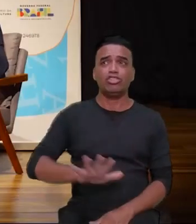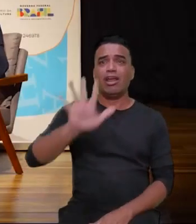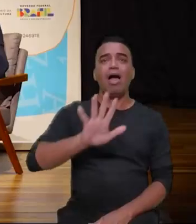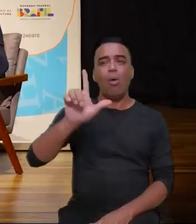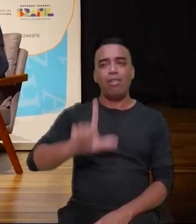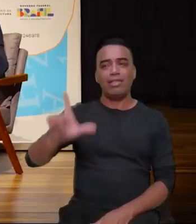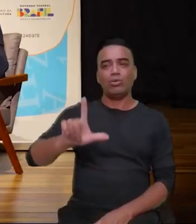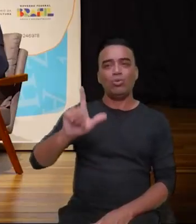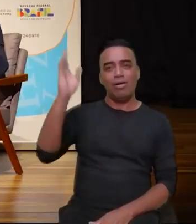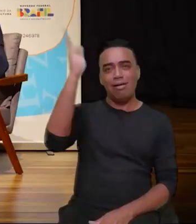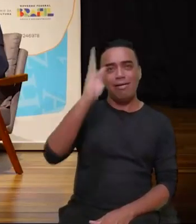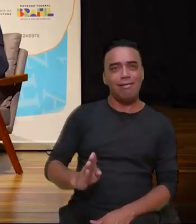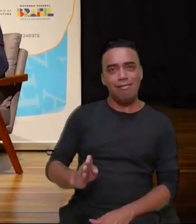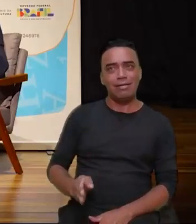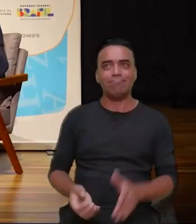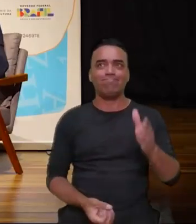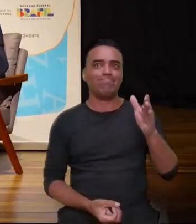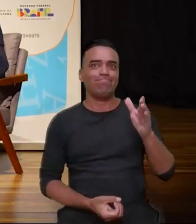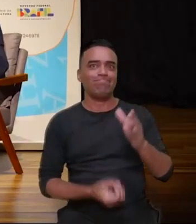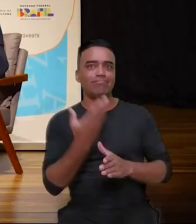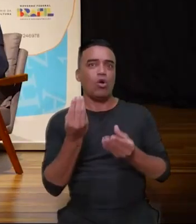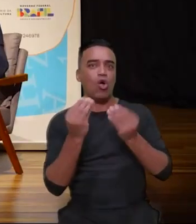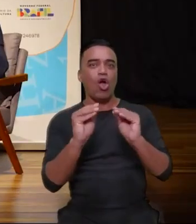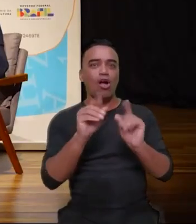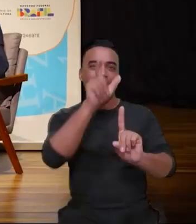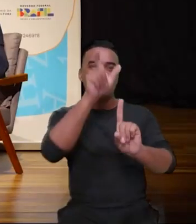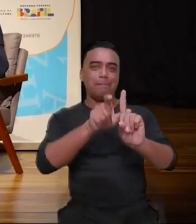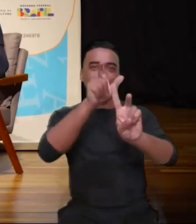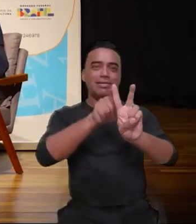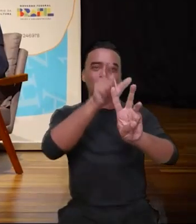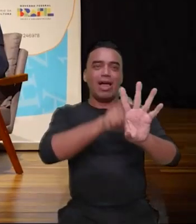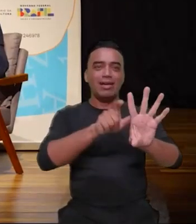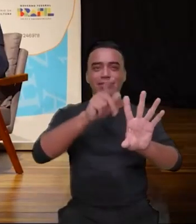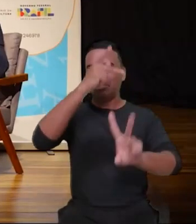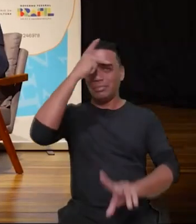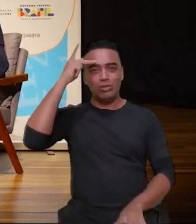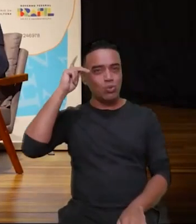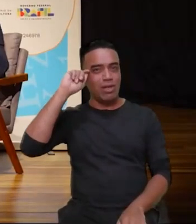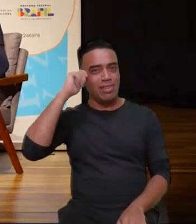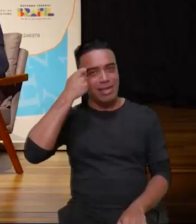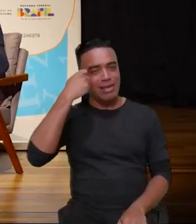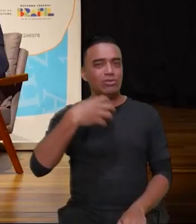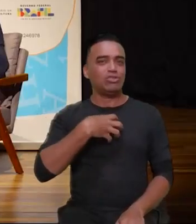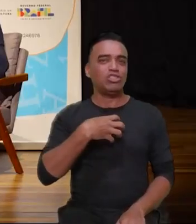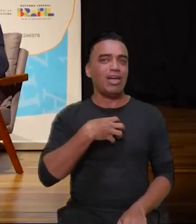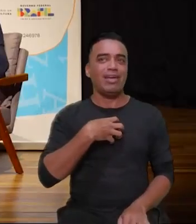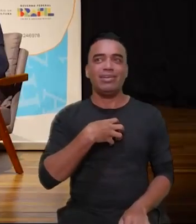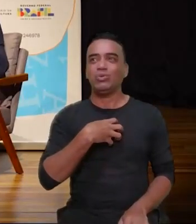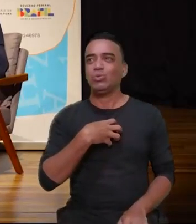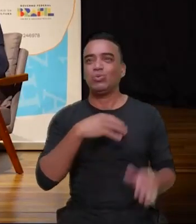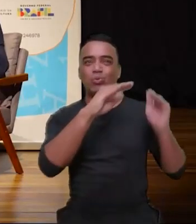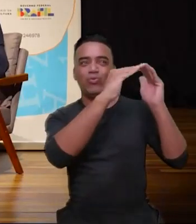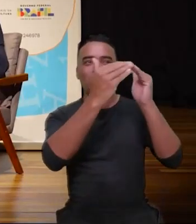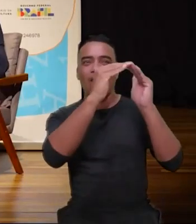a literatura brasileira constrói esses personagens negros de uma maneira muito